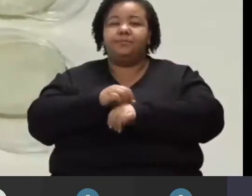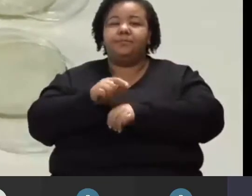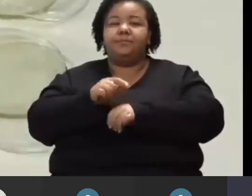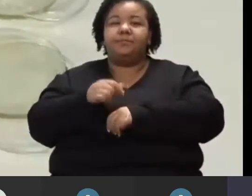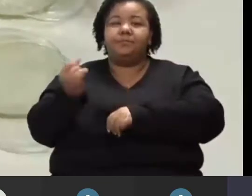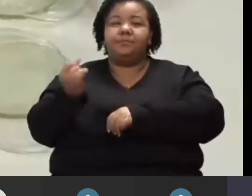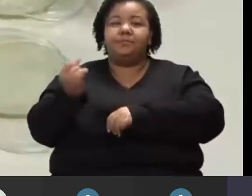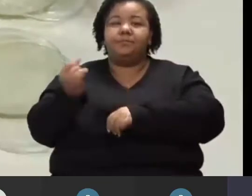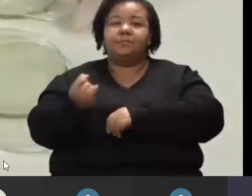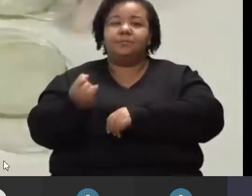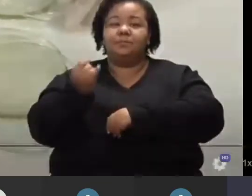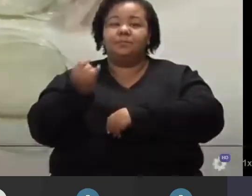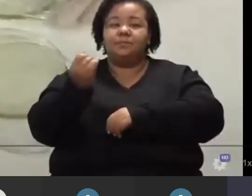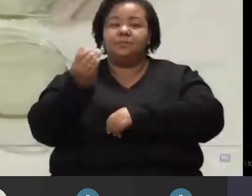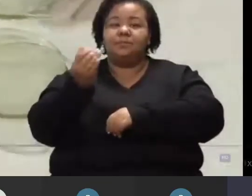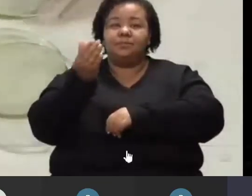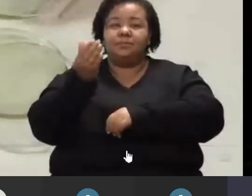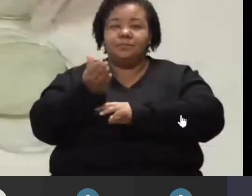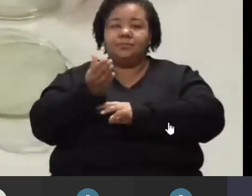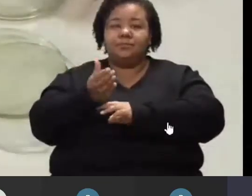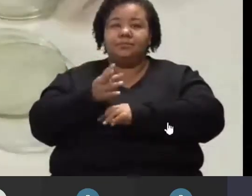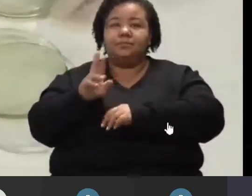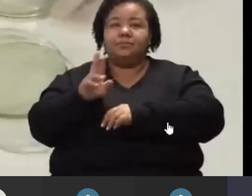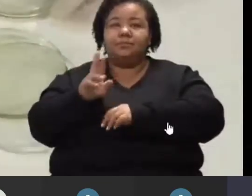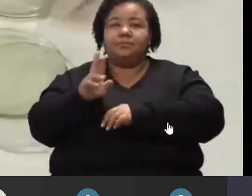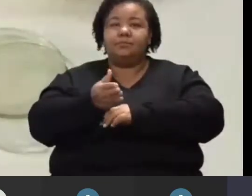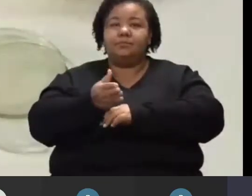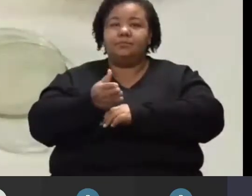muito importante você utilizar ali